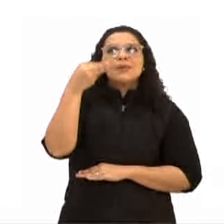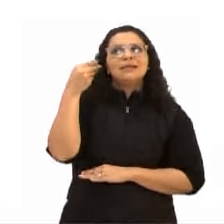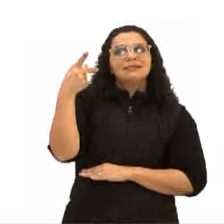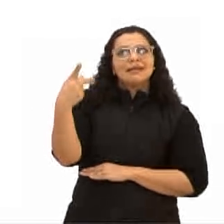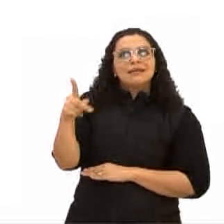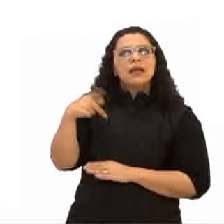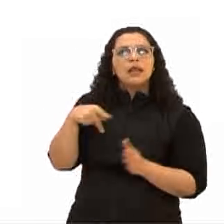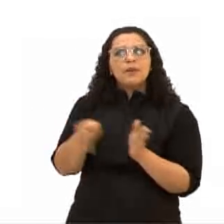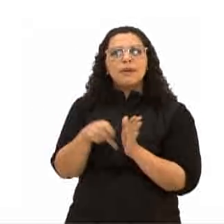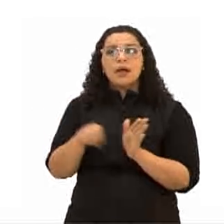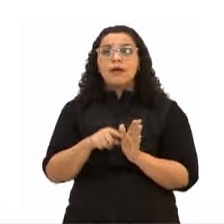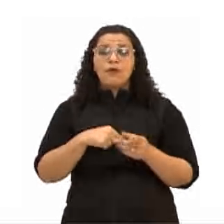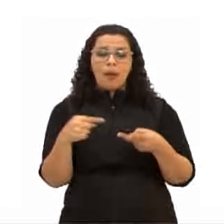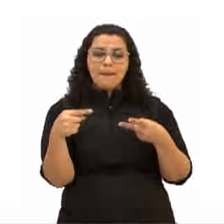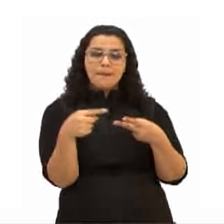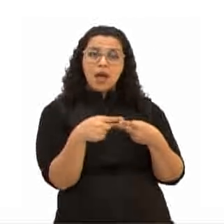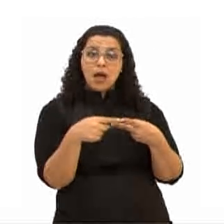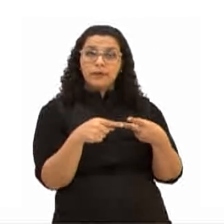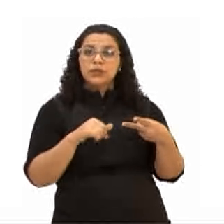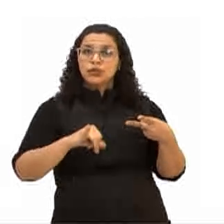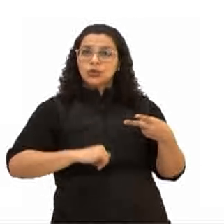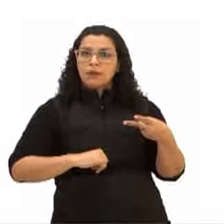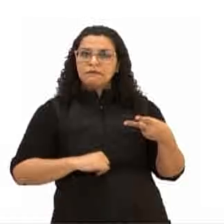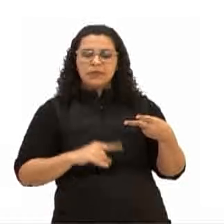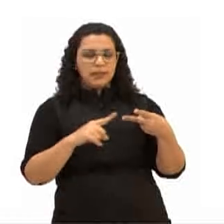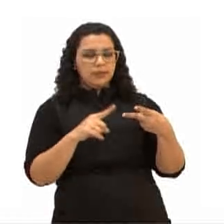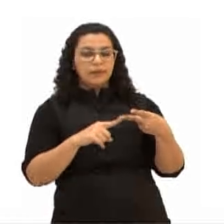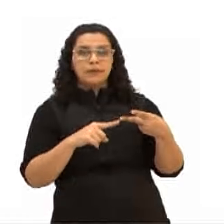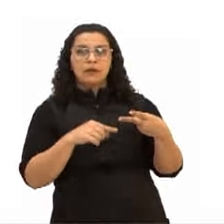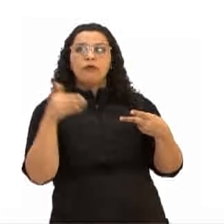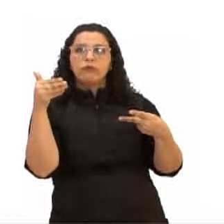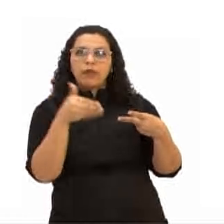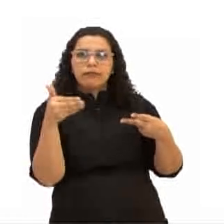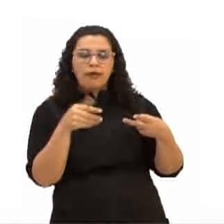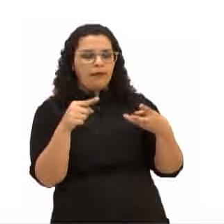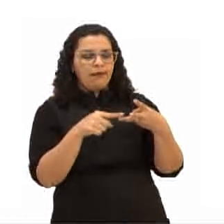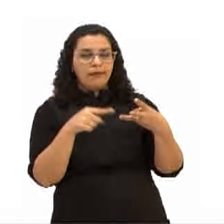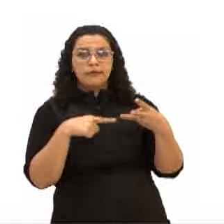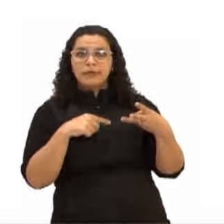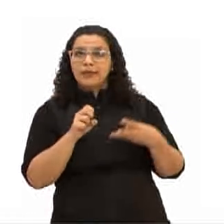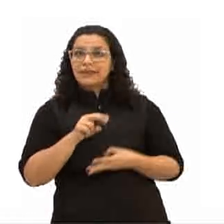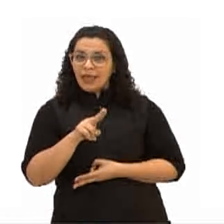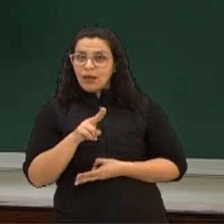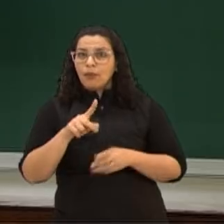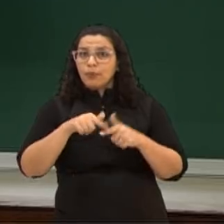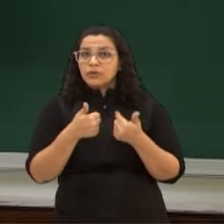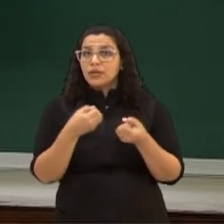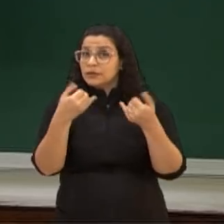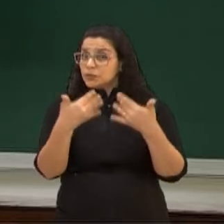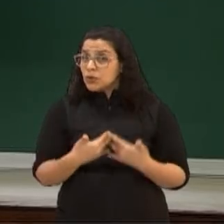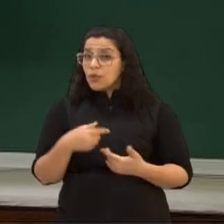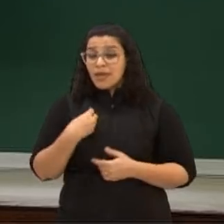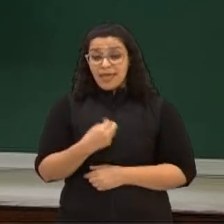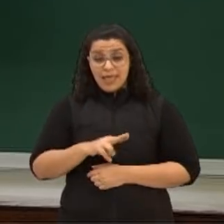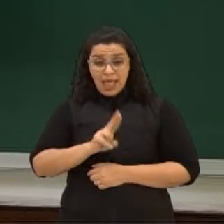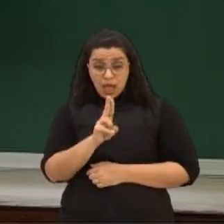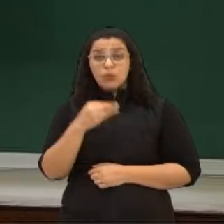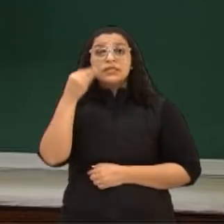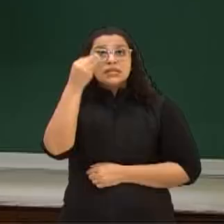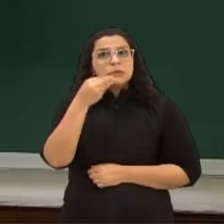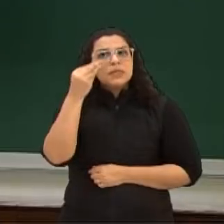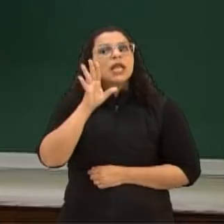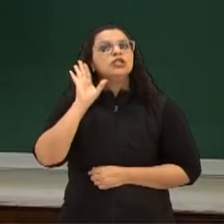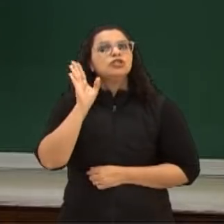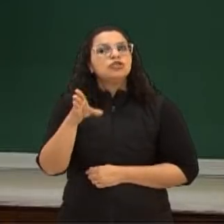carta ela foi se marcando na carta. Então ela utilizou ali a primeira pessoa para nos dizer: eu